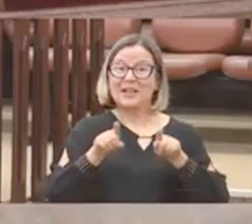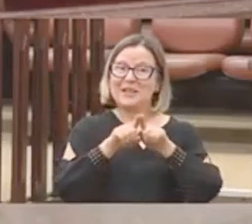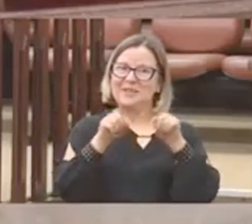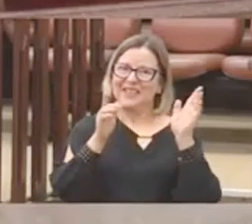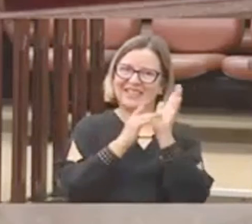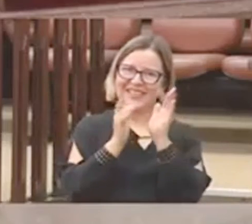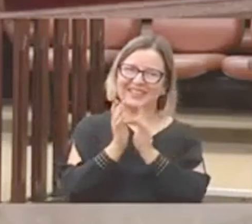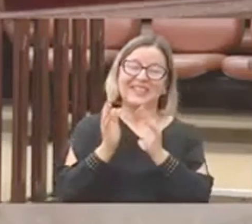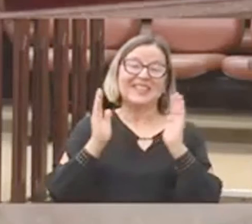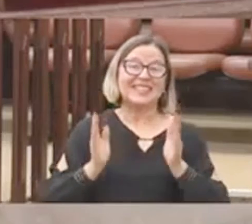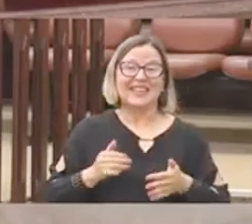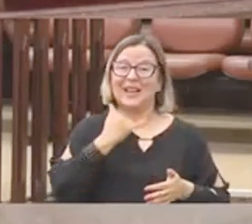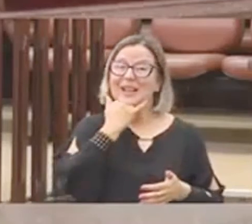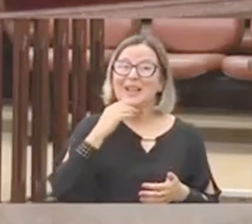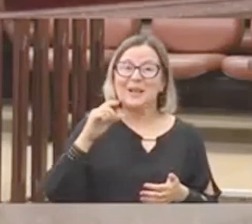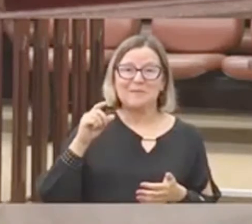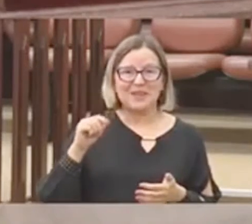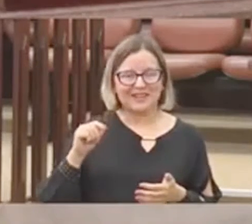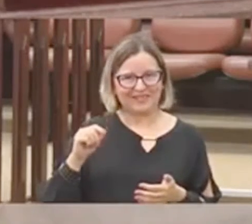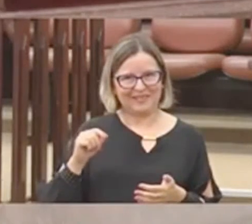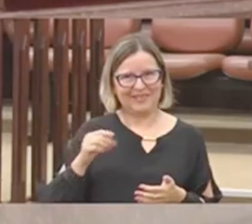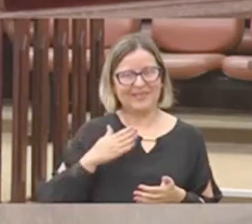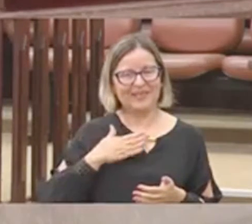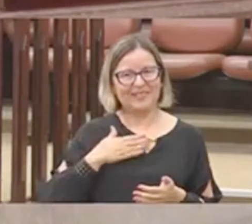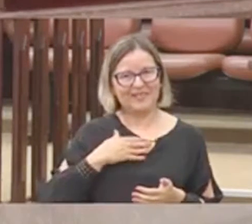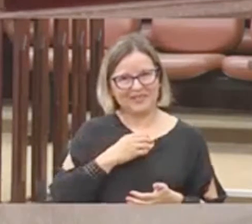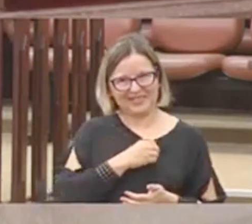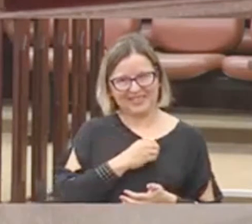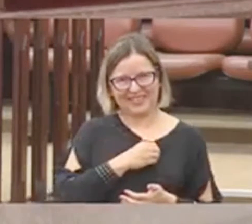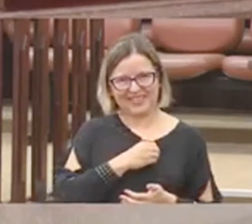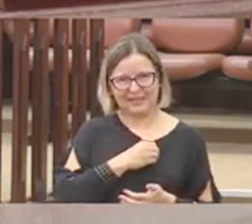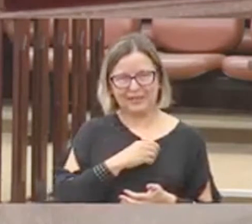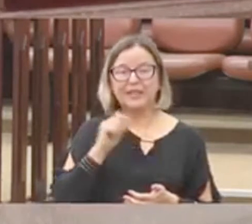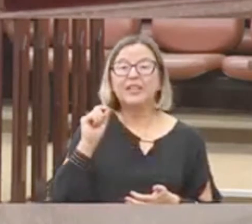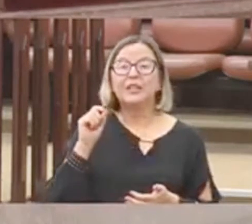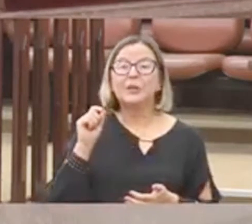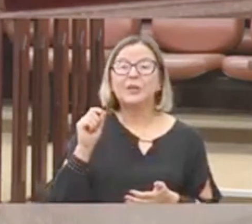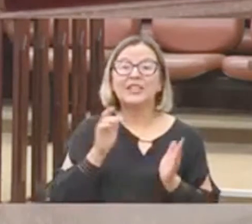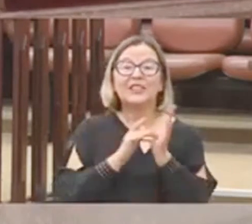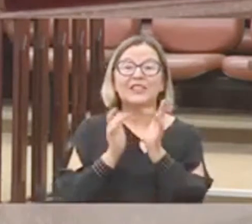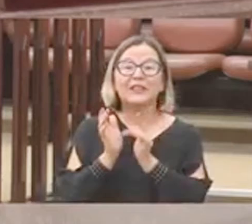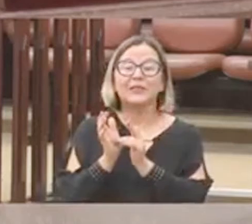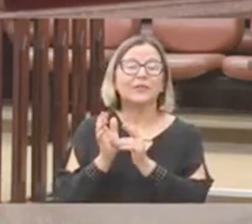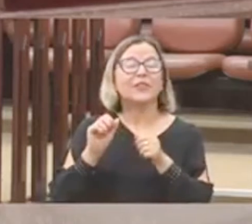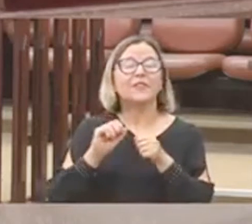os pecados. É isso que Ele fez por mim. E o que Jesus fez em mim?